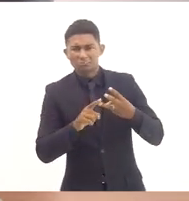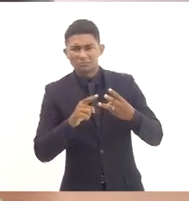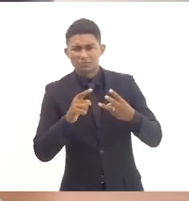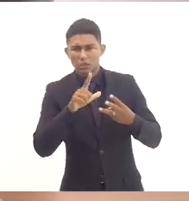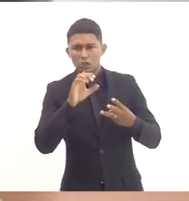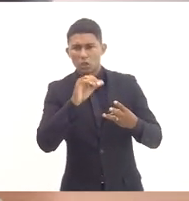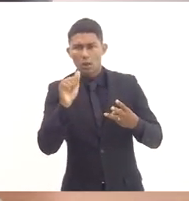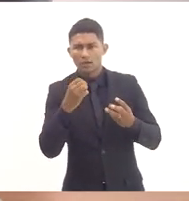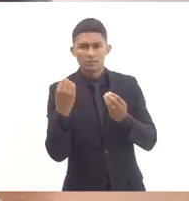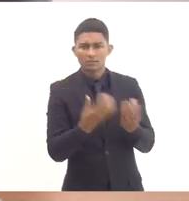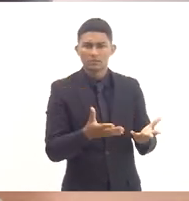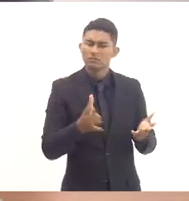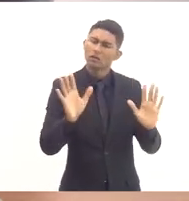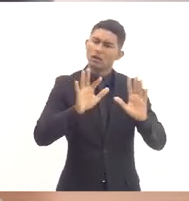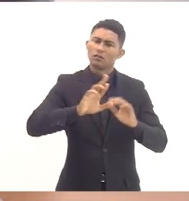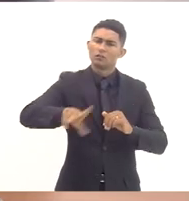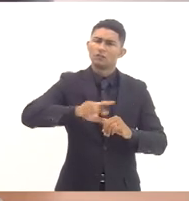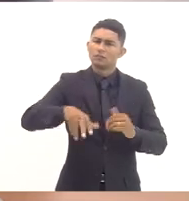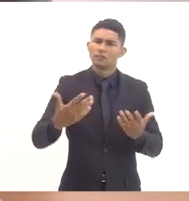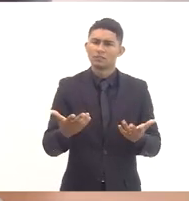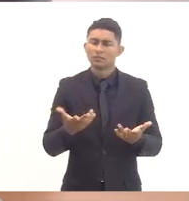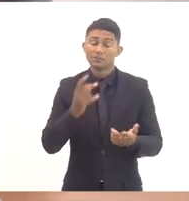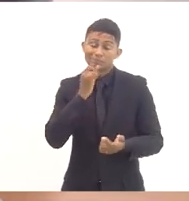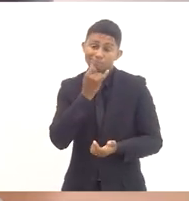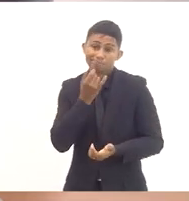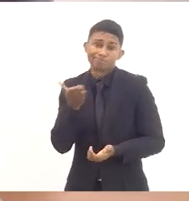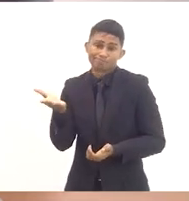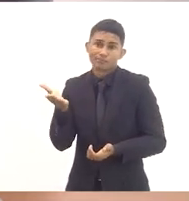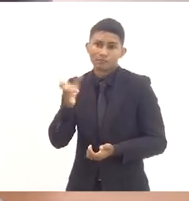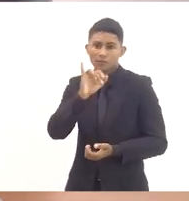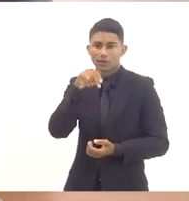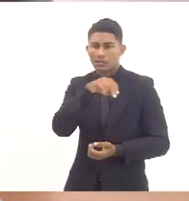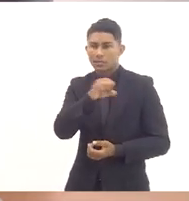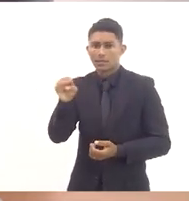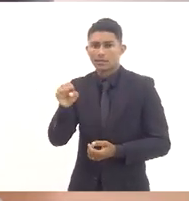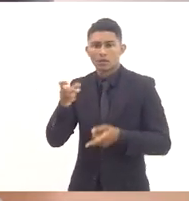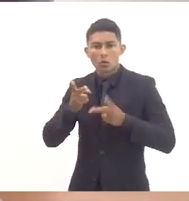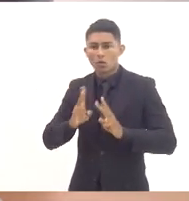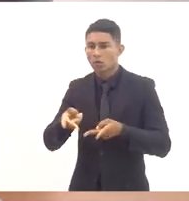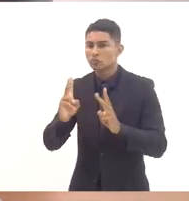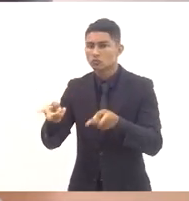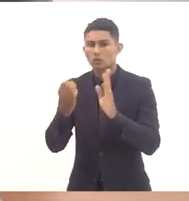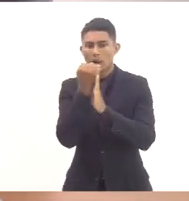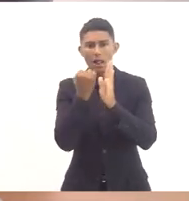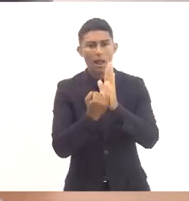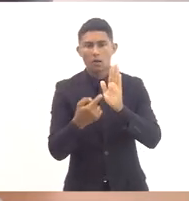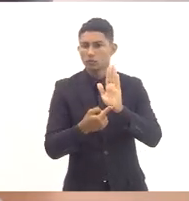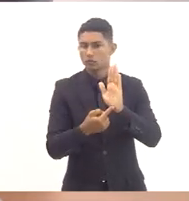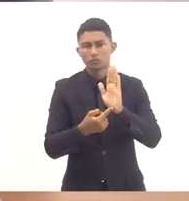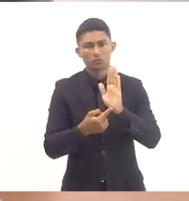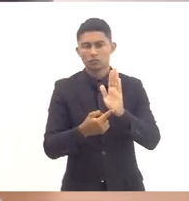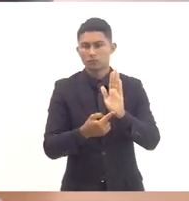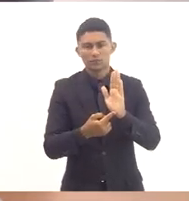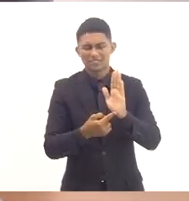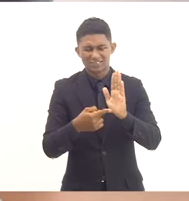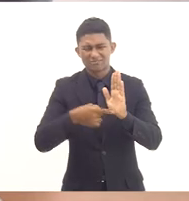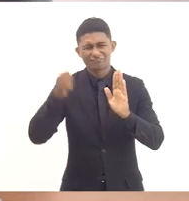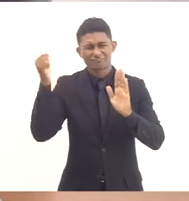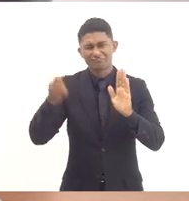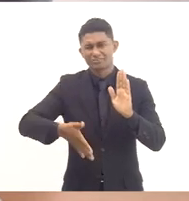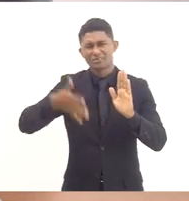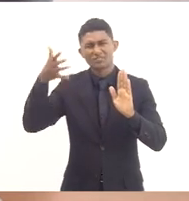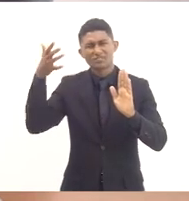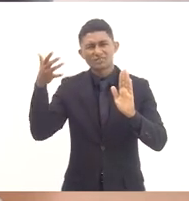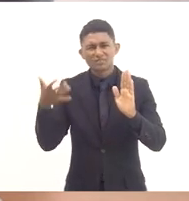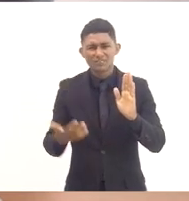luz infelizmente esses profissionais e o INSS permanece com esse laudo assistencial que é um lixo e o Diego isso em